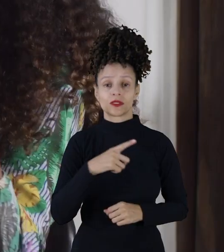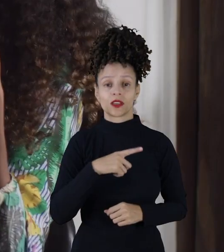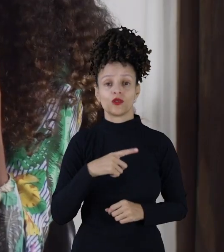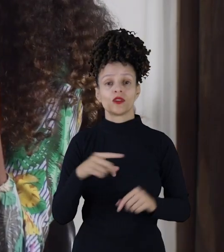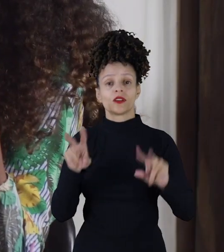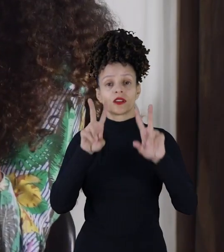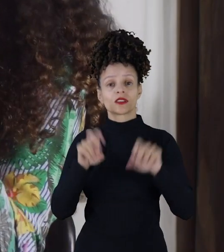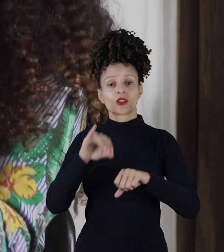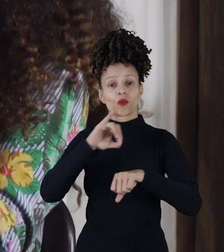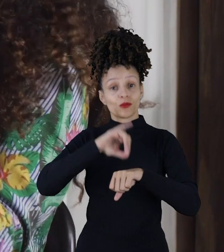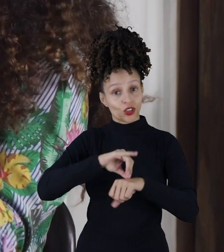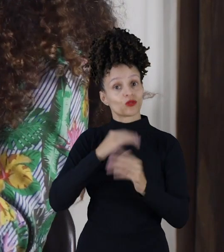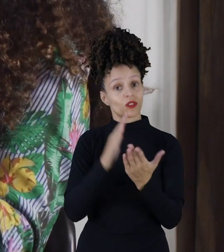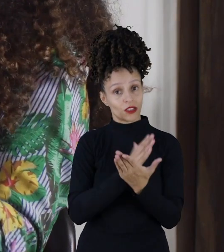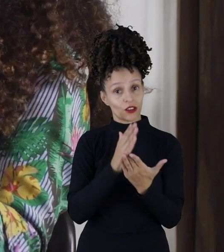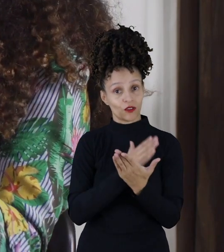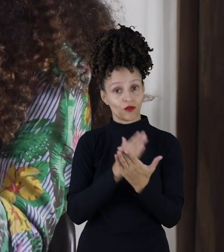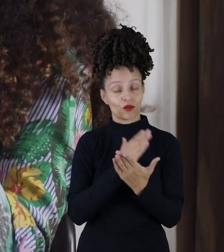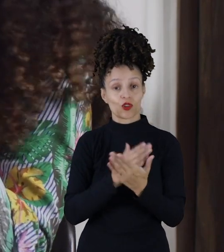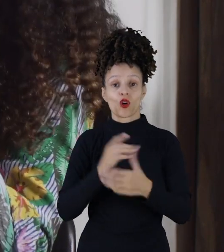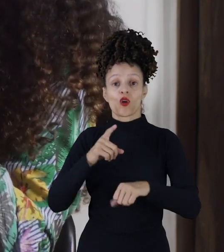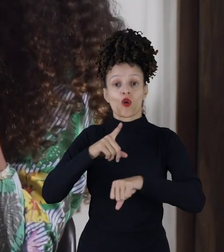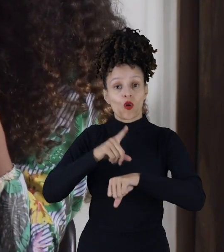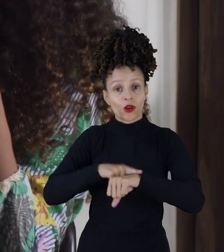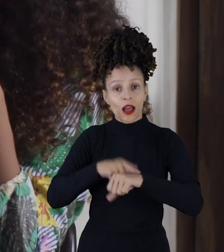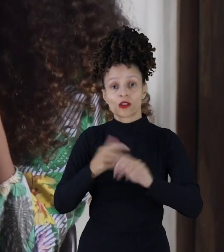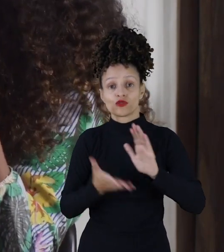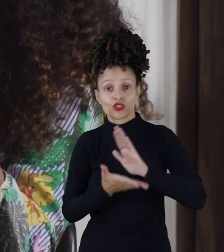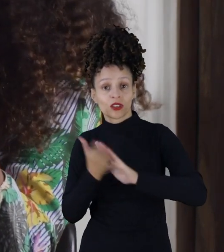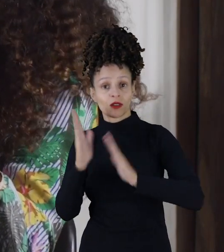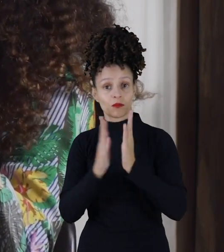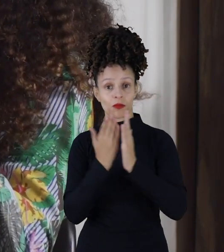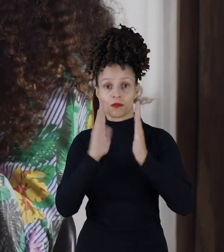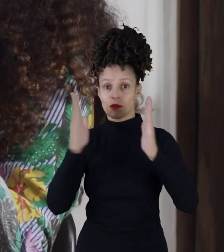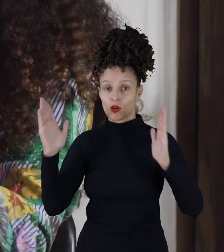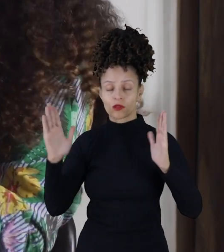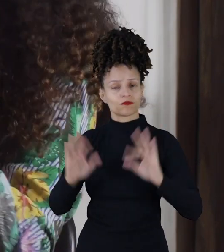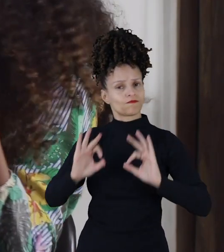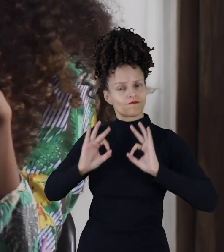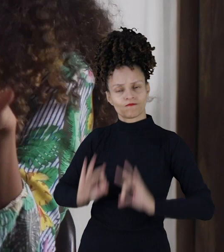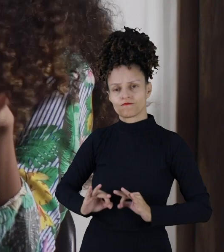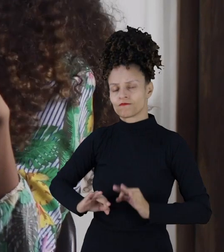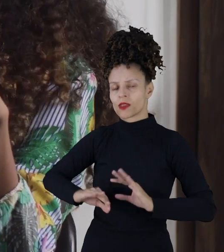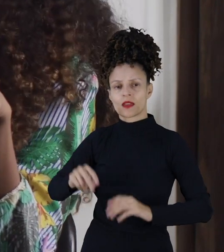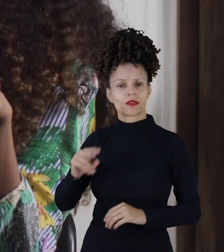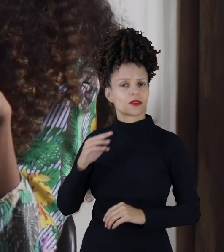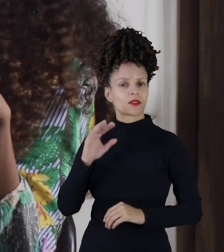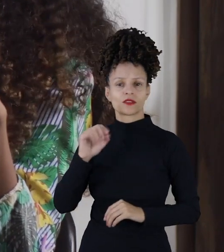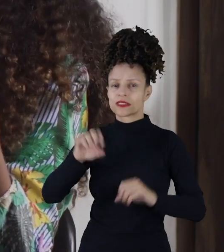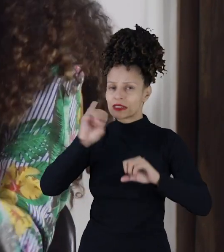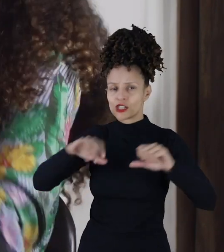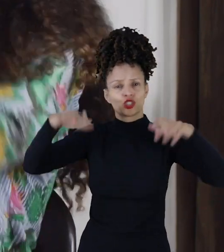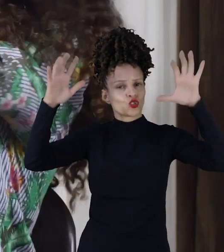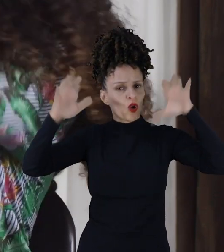tenho a questão com o objeto livro. Então, o horário de ir para a biblioteca é inegociável, assim.